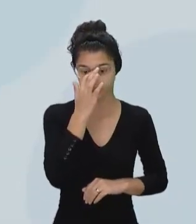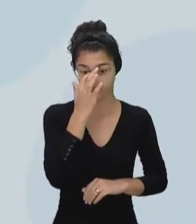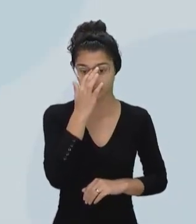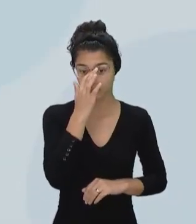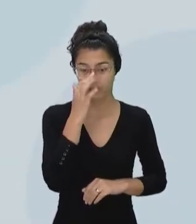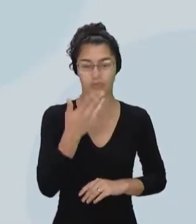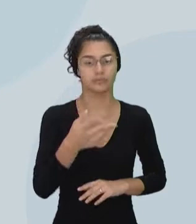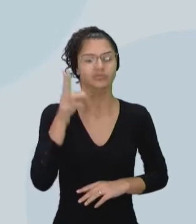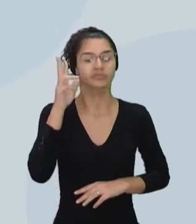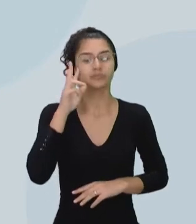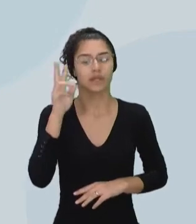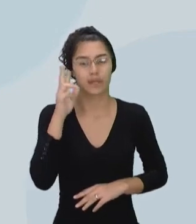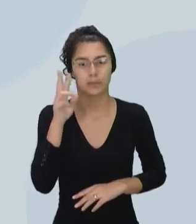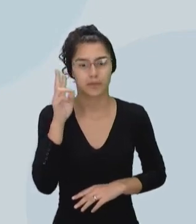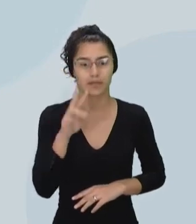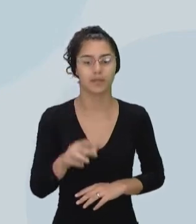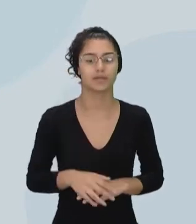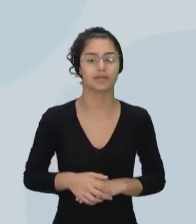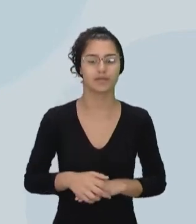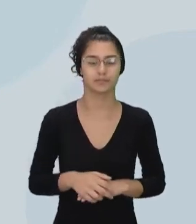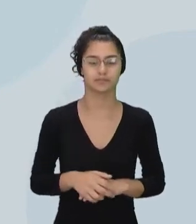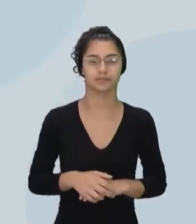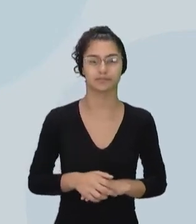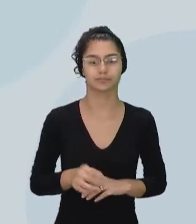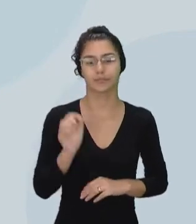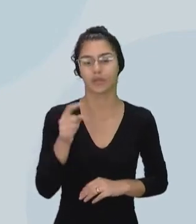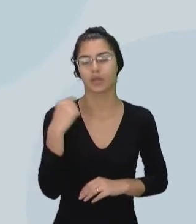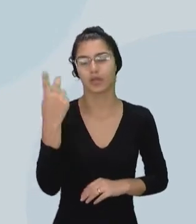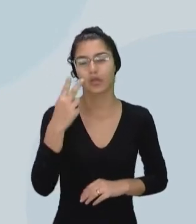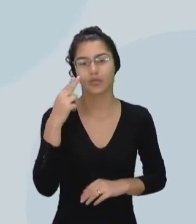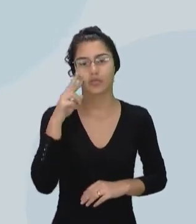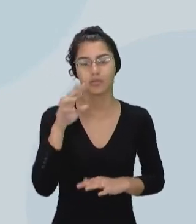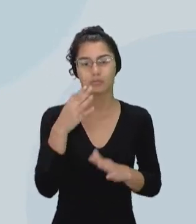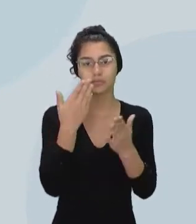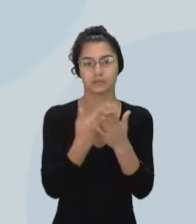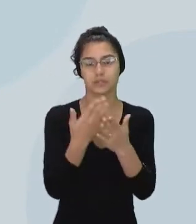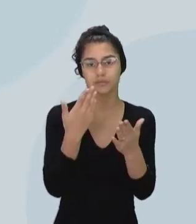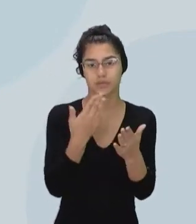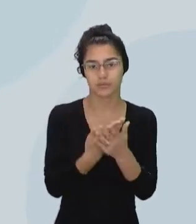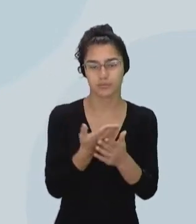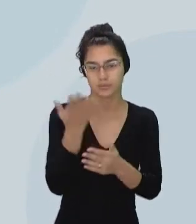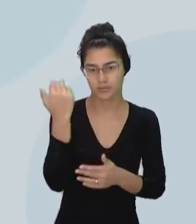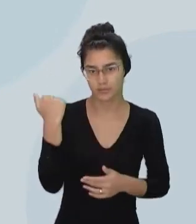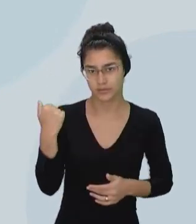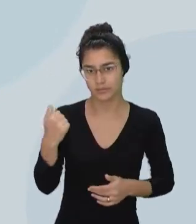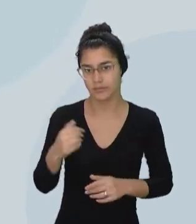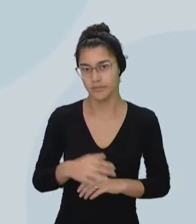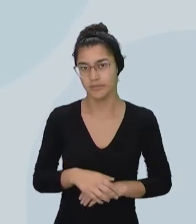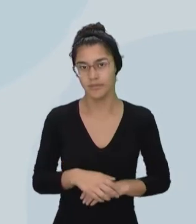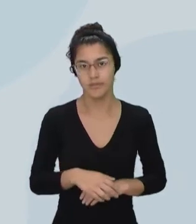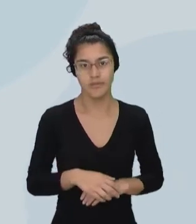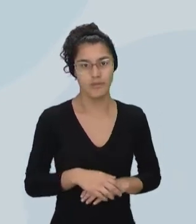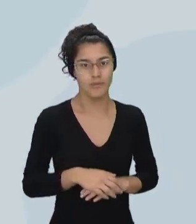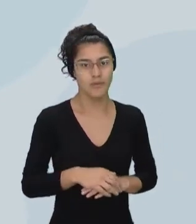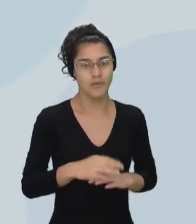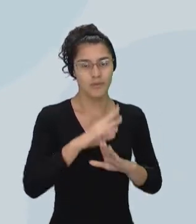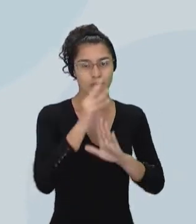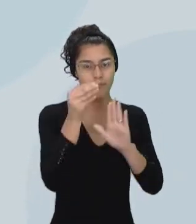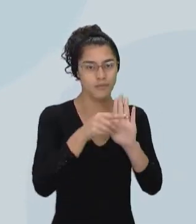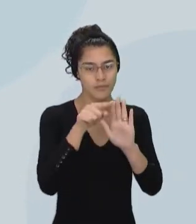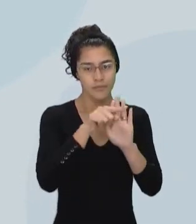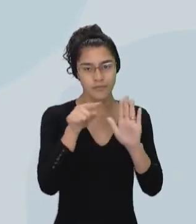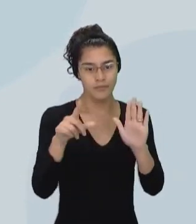uma retrospectiva, ou seja, né? O que nós vimos nas nossas aulas passadas? Comentei com